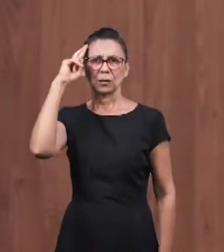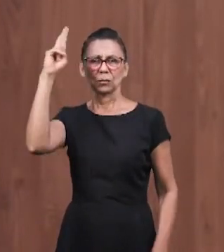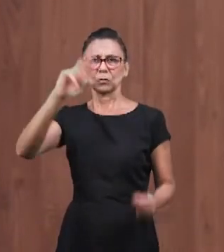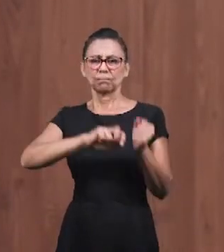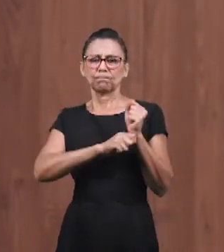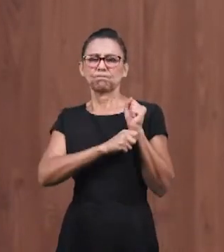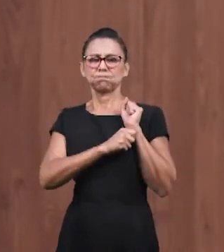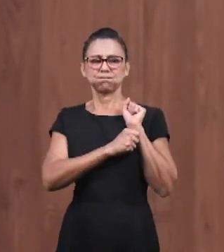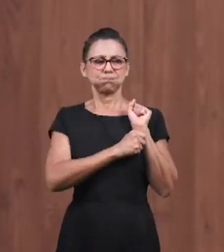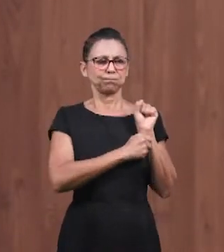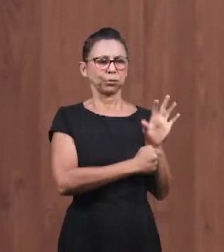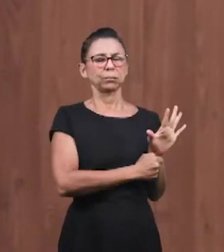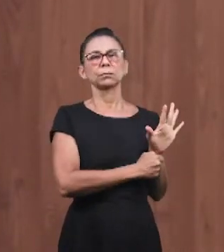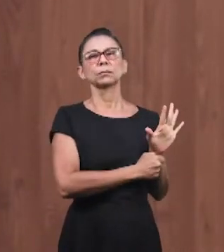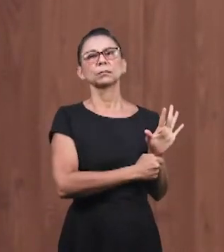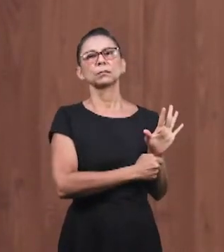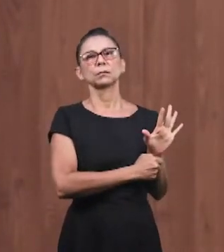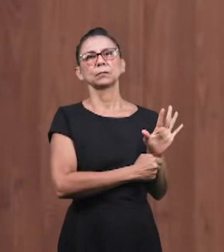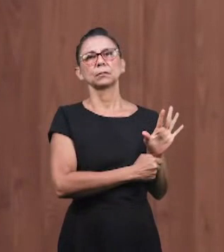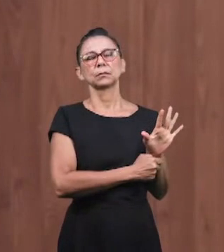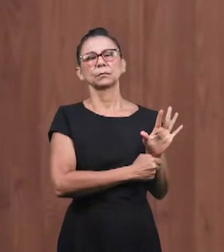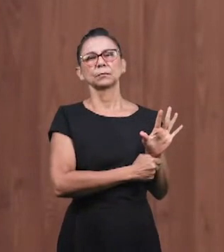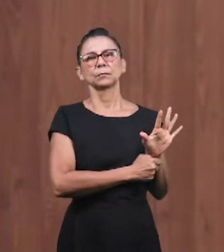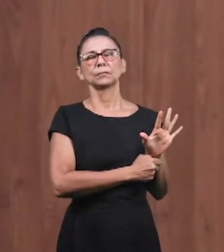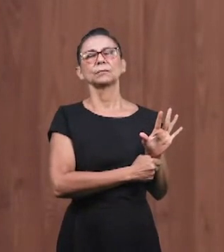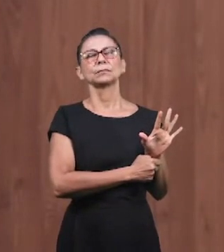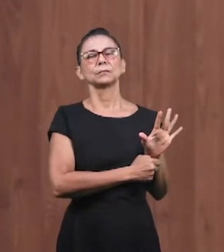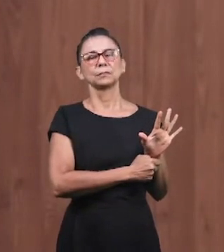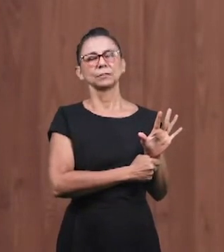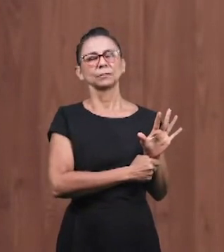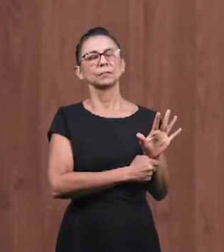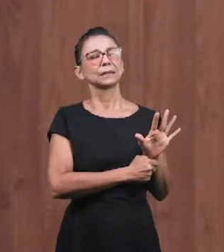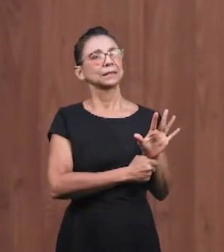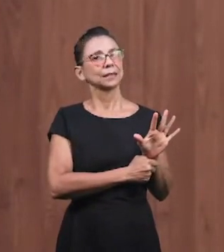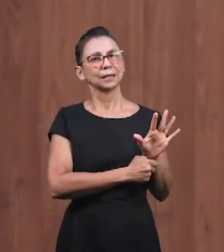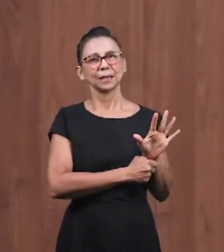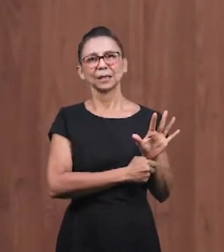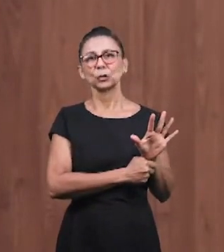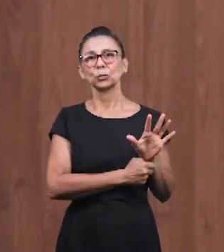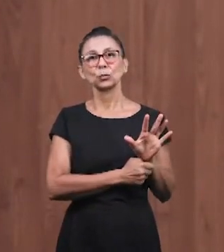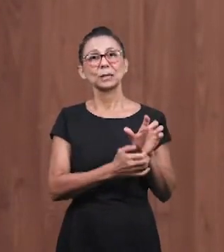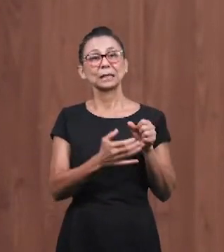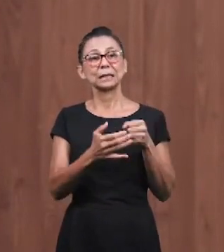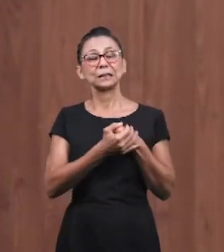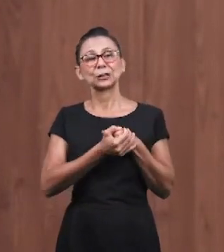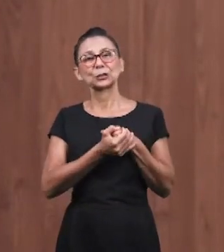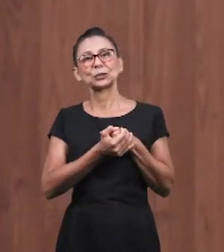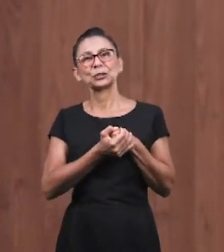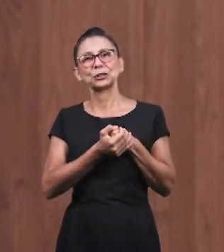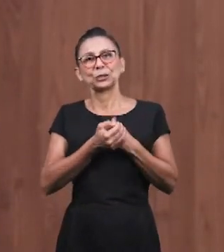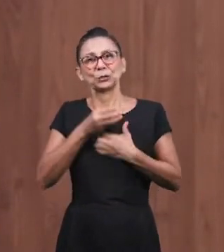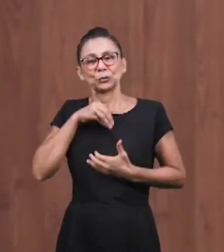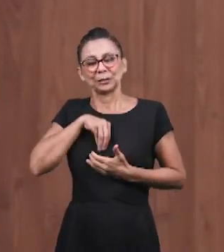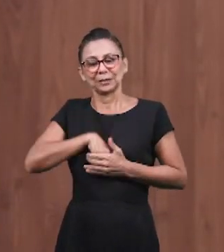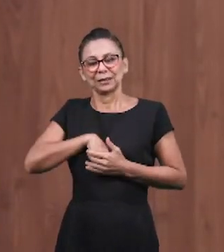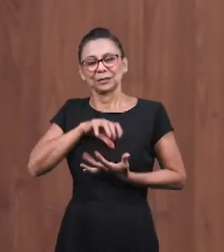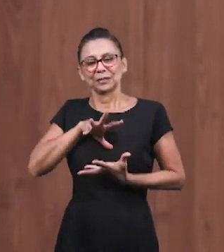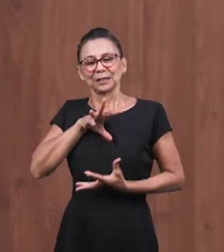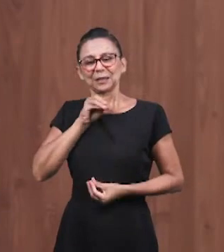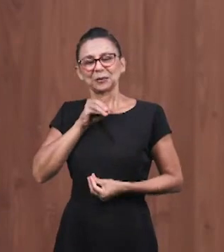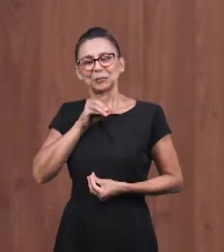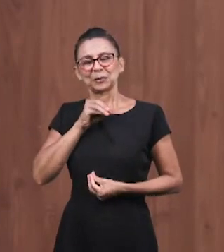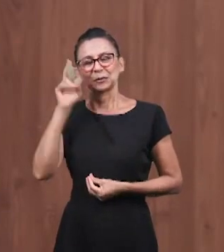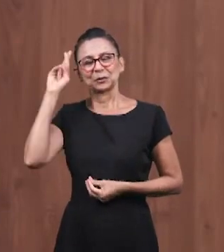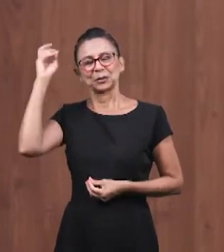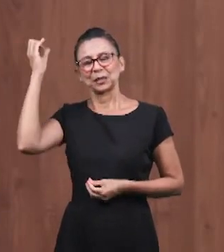ser, não. Ou que ela estivesse sentindo, não. Ele revelou aquilo que estava oculto lá dentro da sua alma,